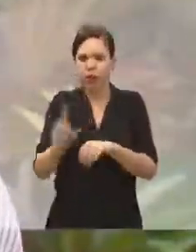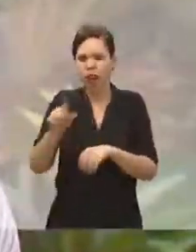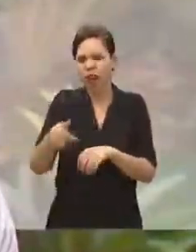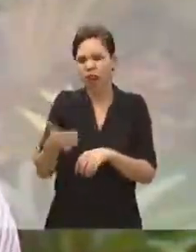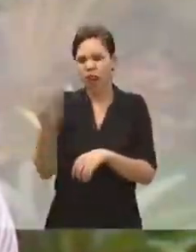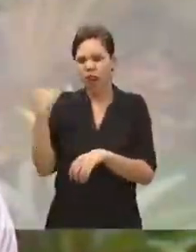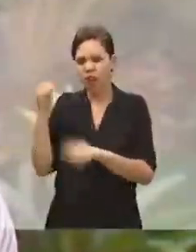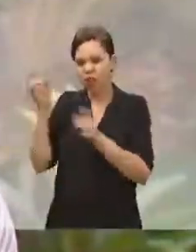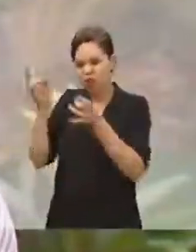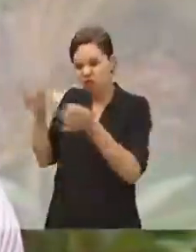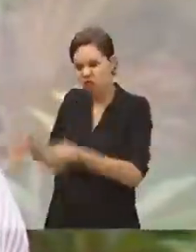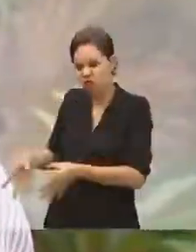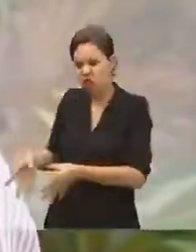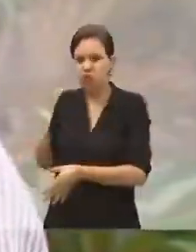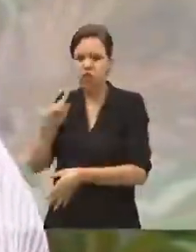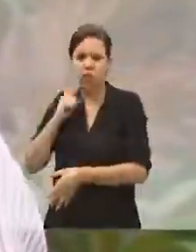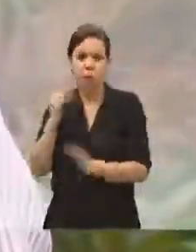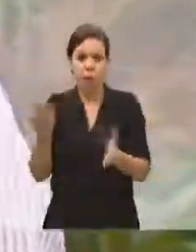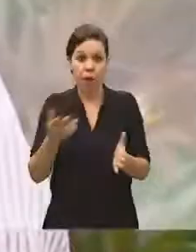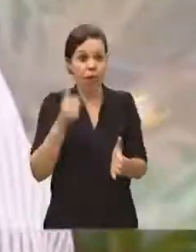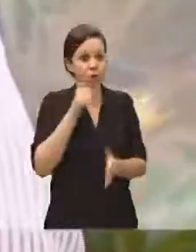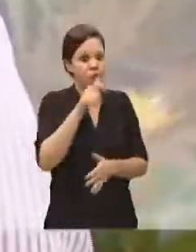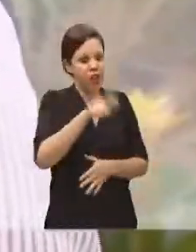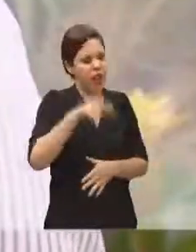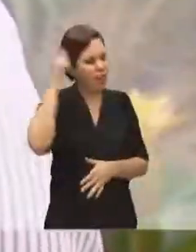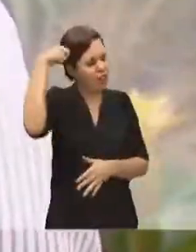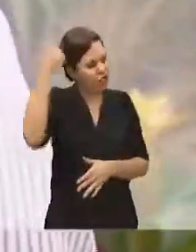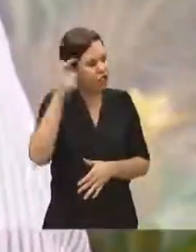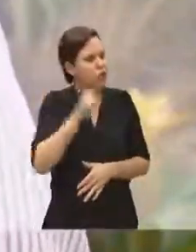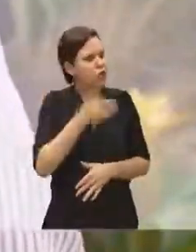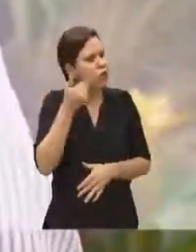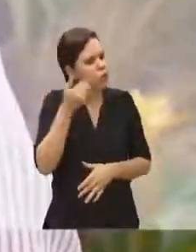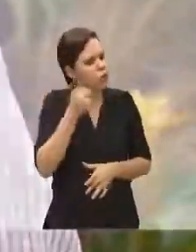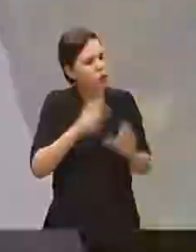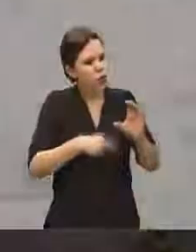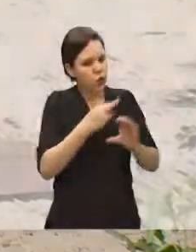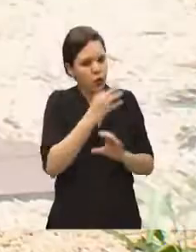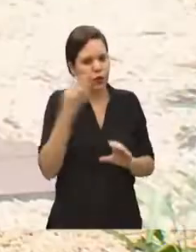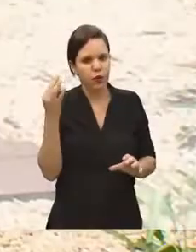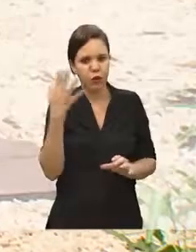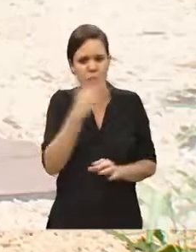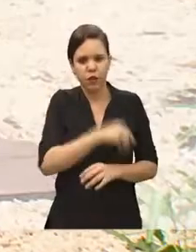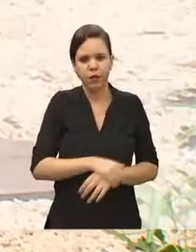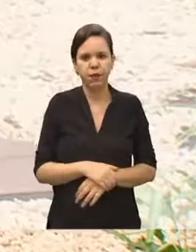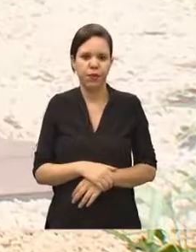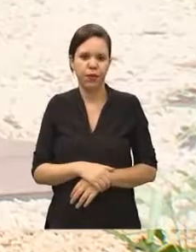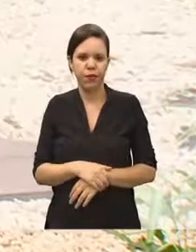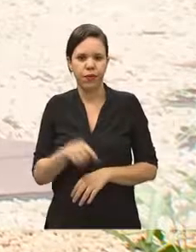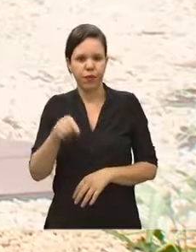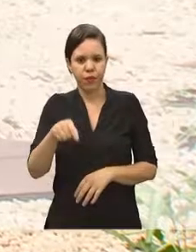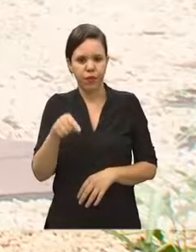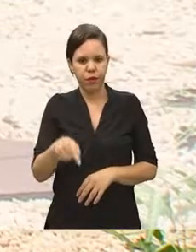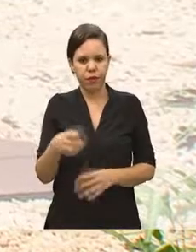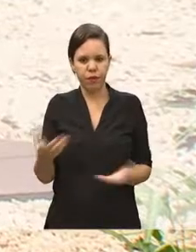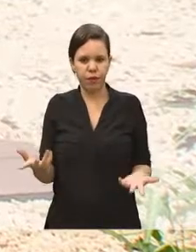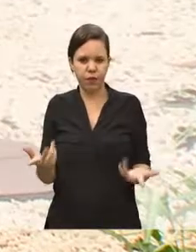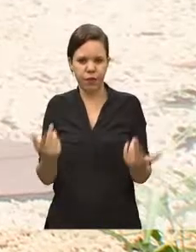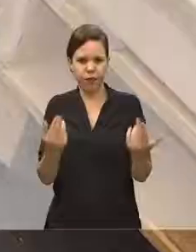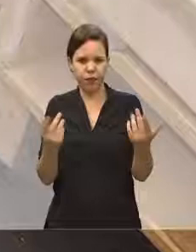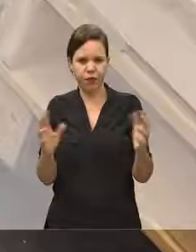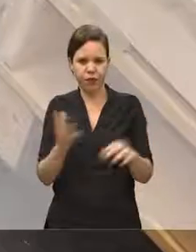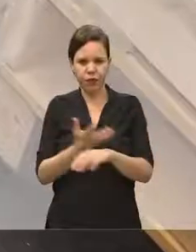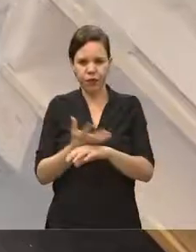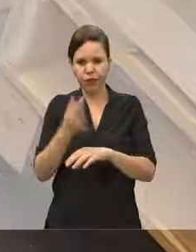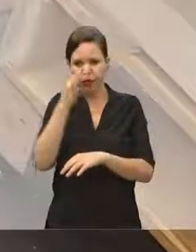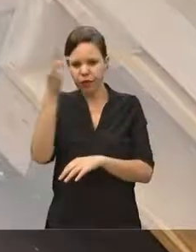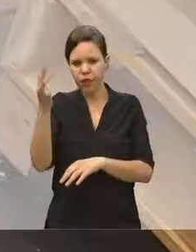descartado dessas indústrias e ela soube reutilizar muito bem, porque ficaram muito bonitos, né? Aqui, chamado de jardim em festa, espaço